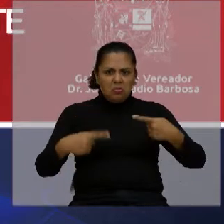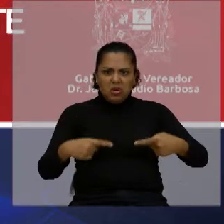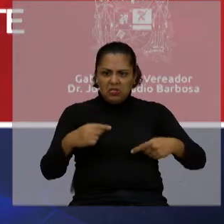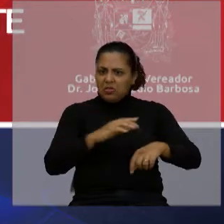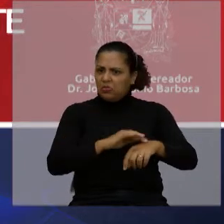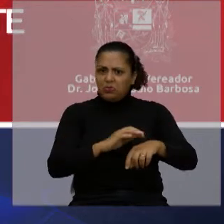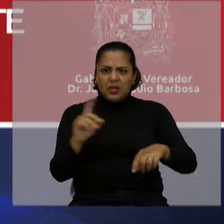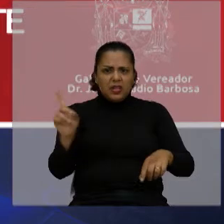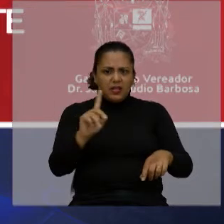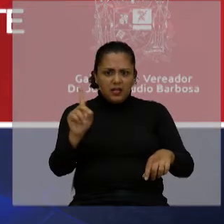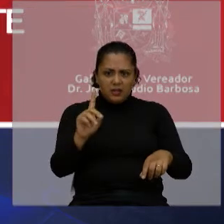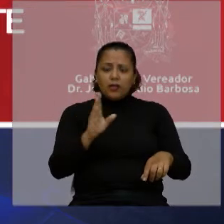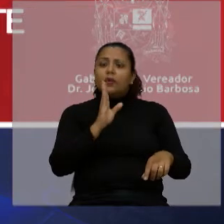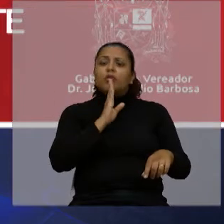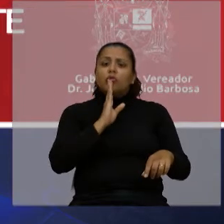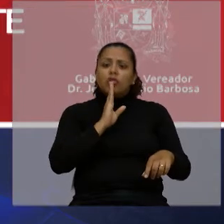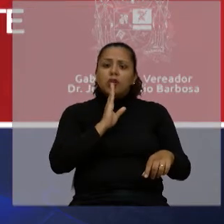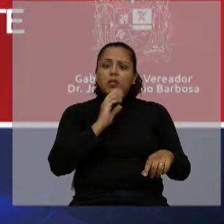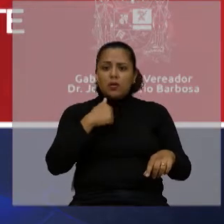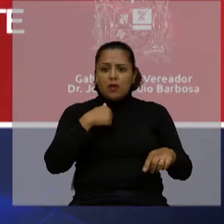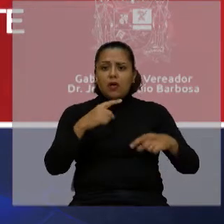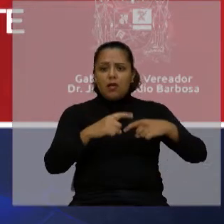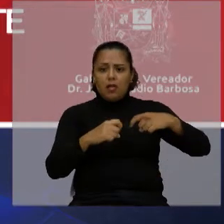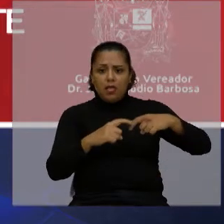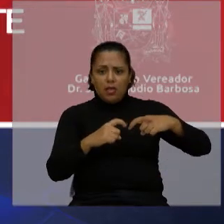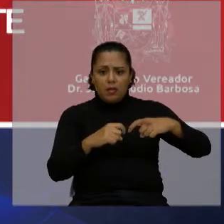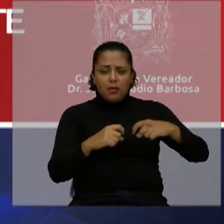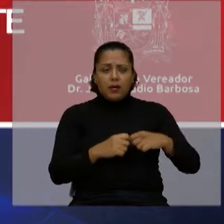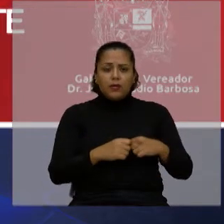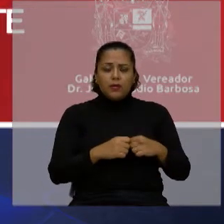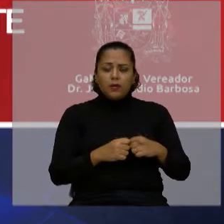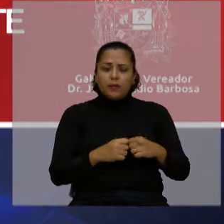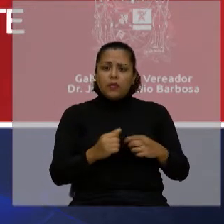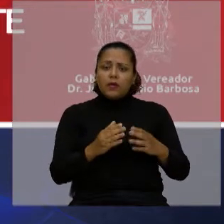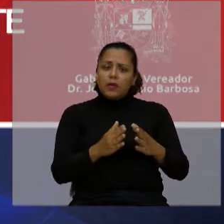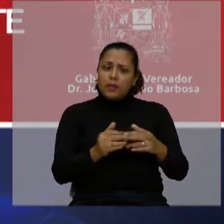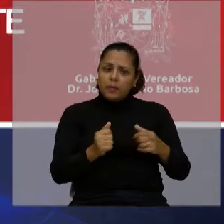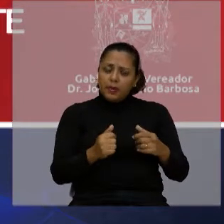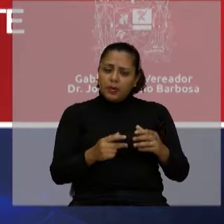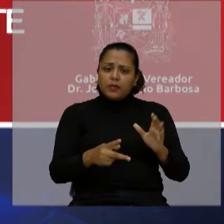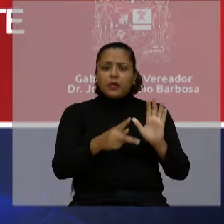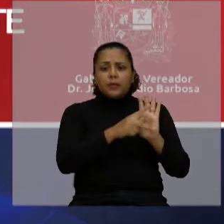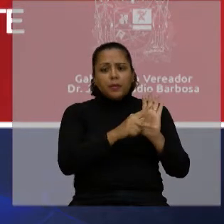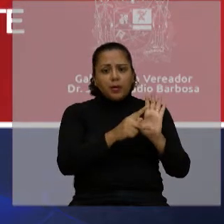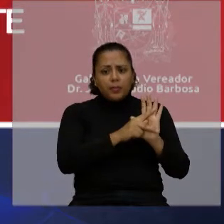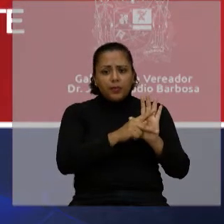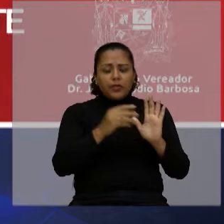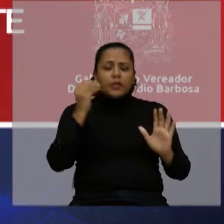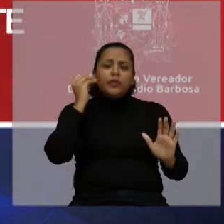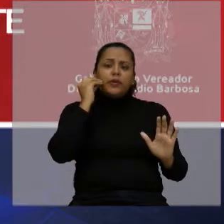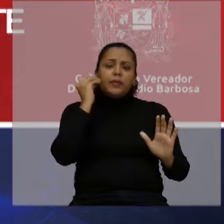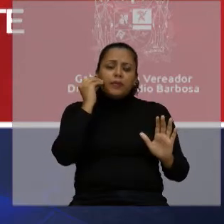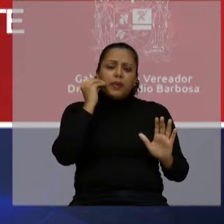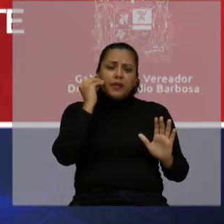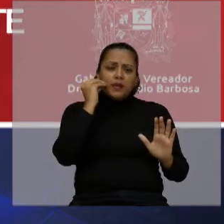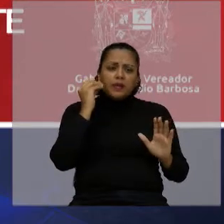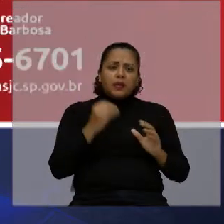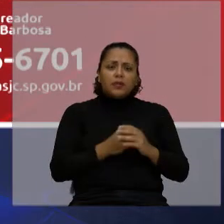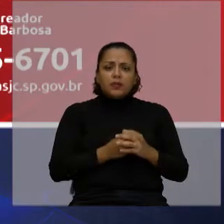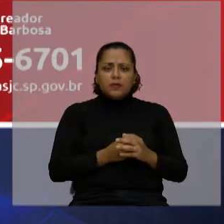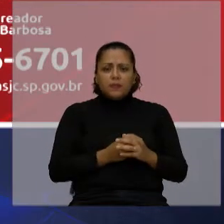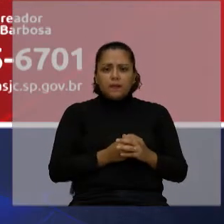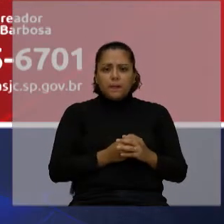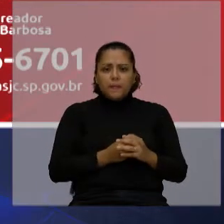não. Então eu peço, né, que tire as traças do meu projeto e analisem ele com carinho.